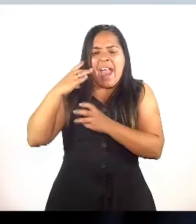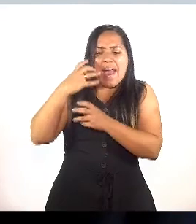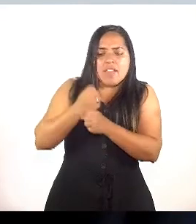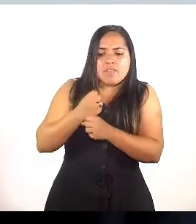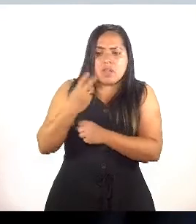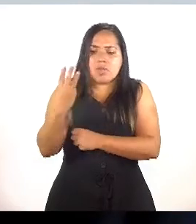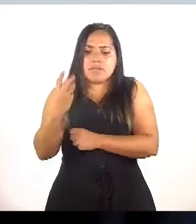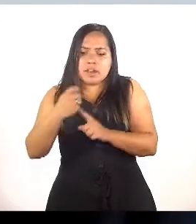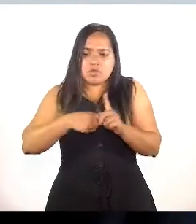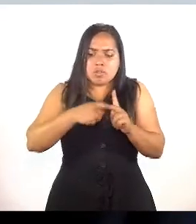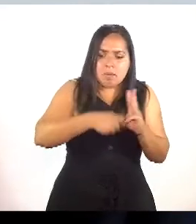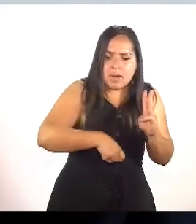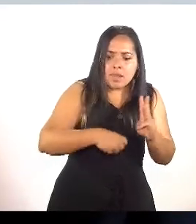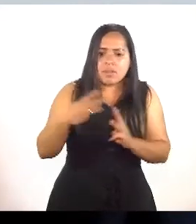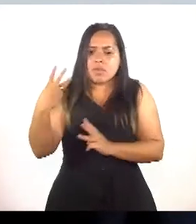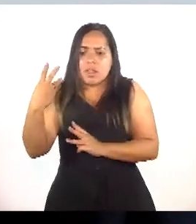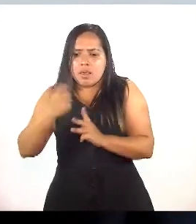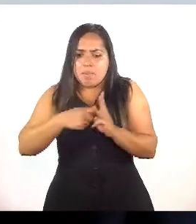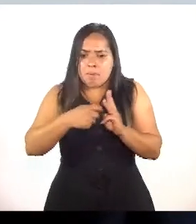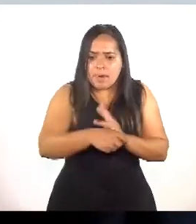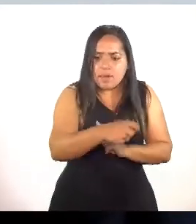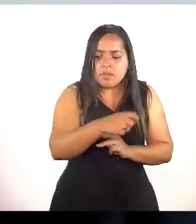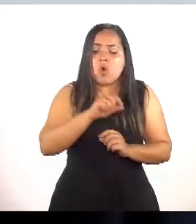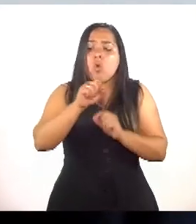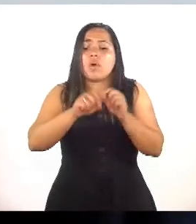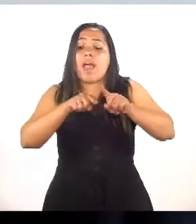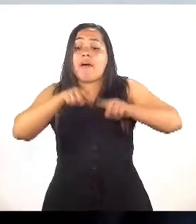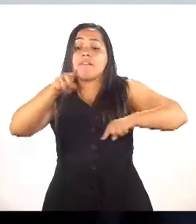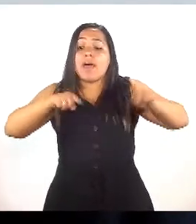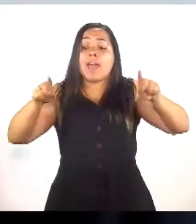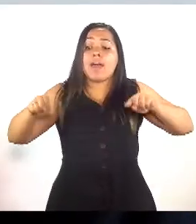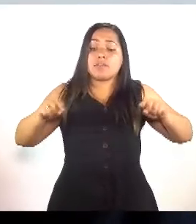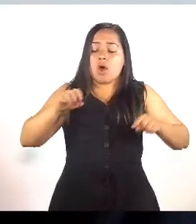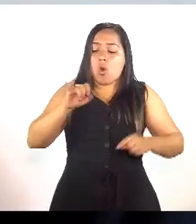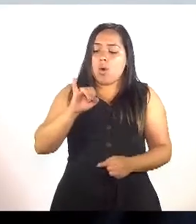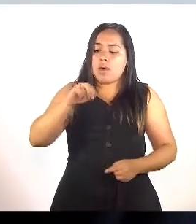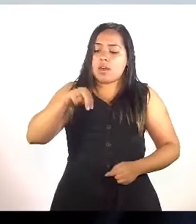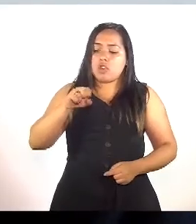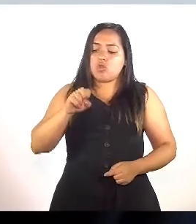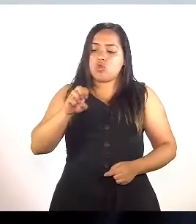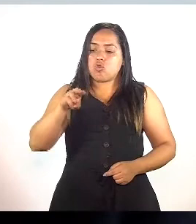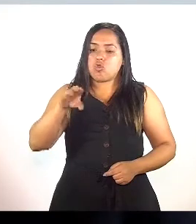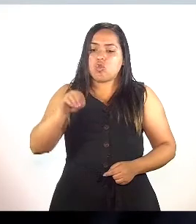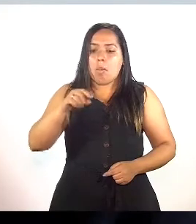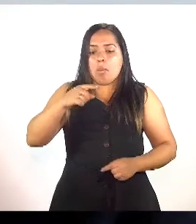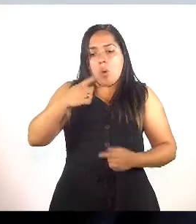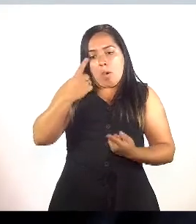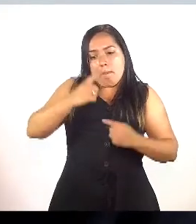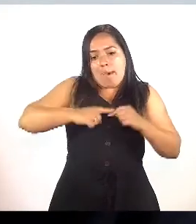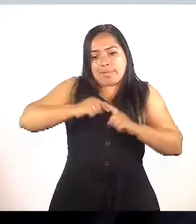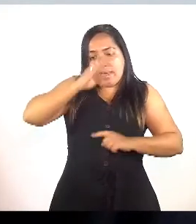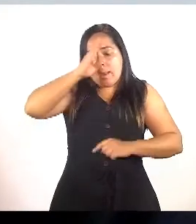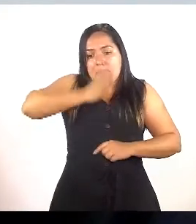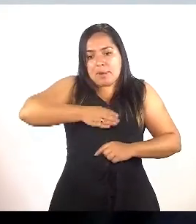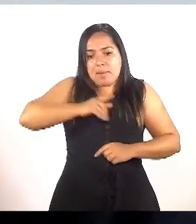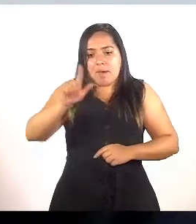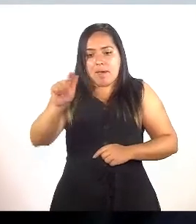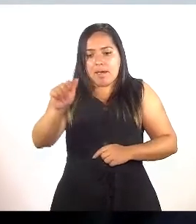base na variação do insumo, do gás, né, cobrado pela Petrobras, que é o fornecedor único